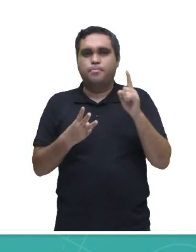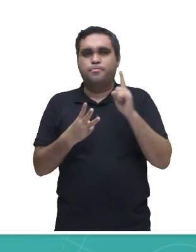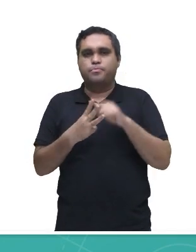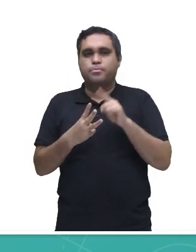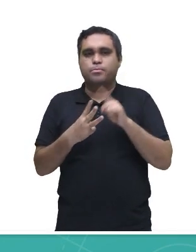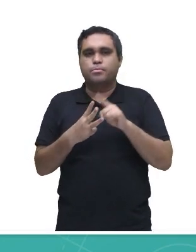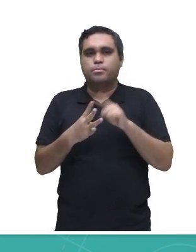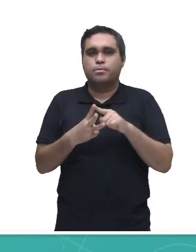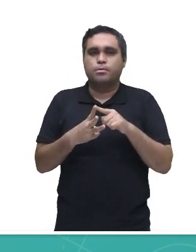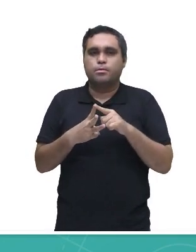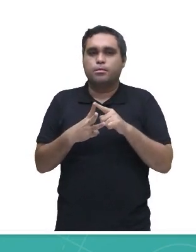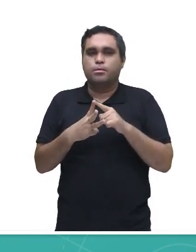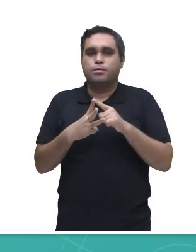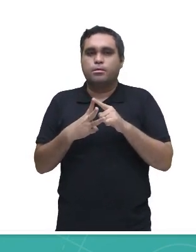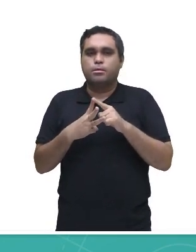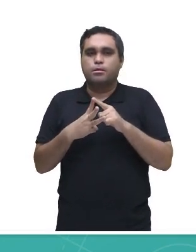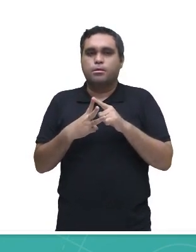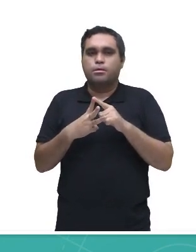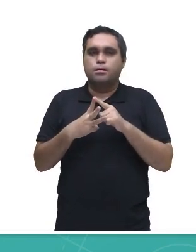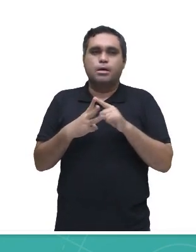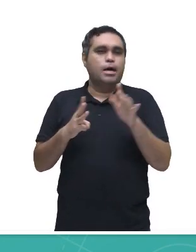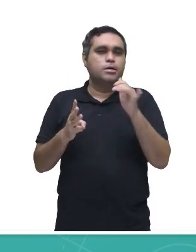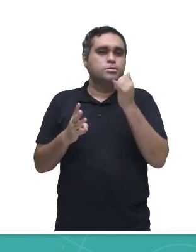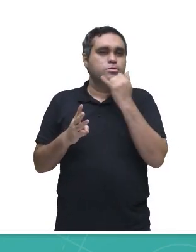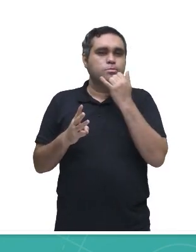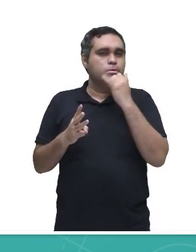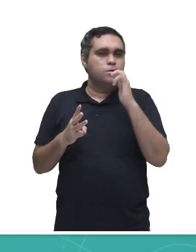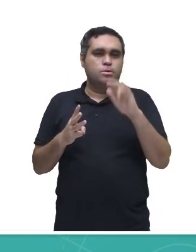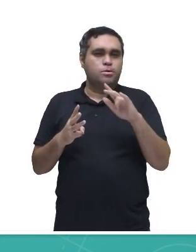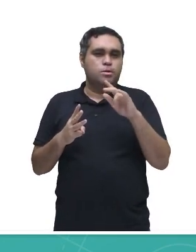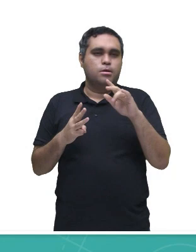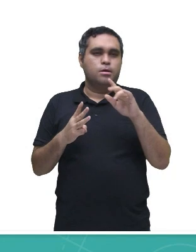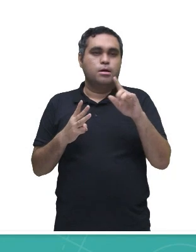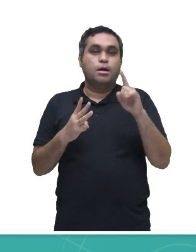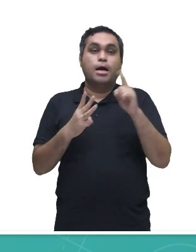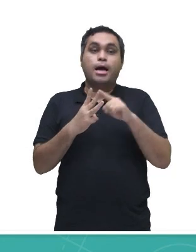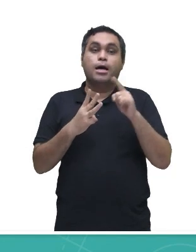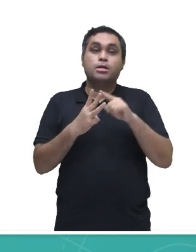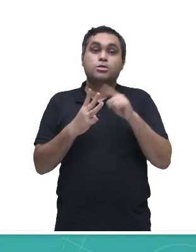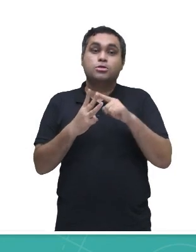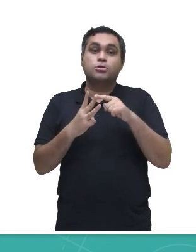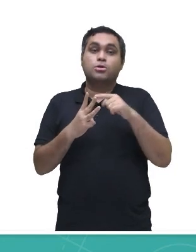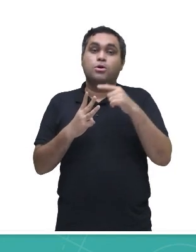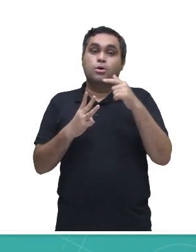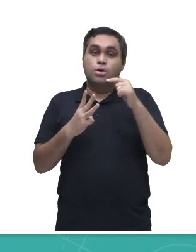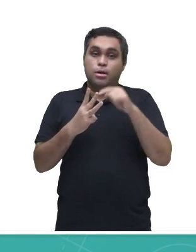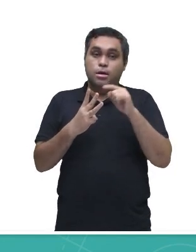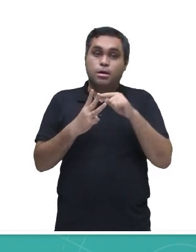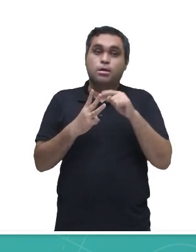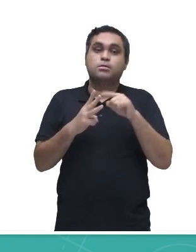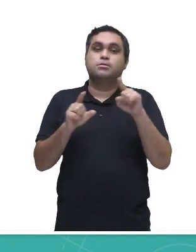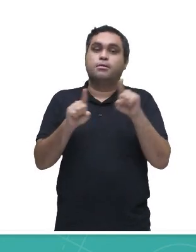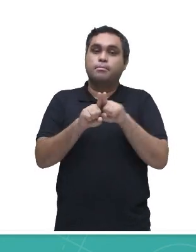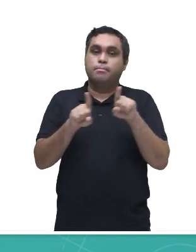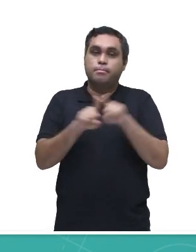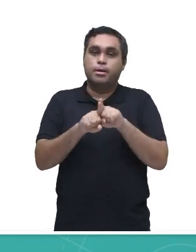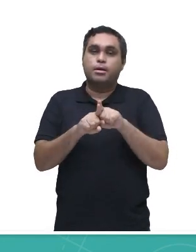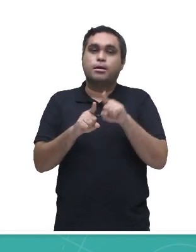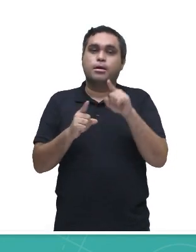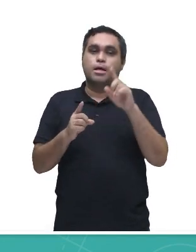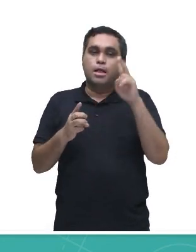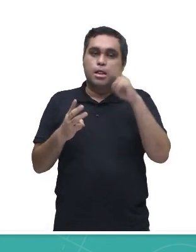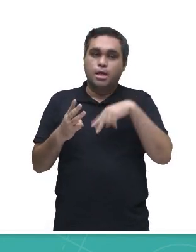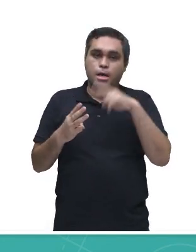Ah, não foi nessa questão, desculpem. Questão 2, tá? É outra questão aí, leiam direitinho, revejam o